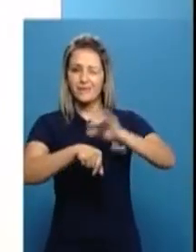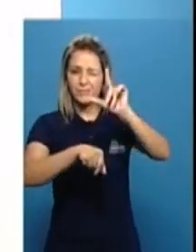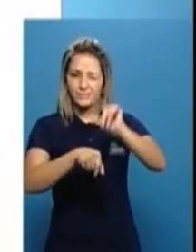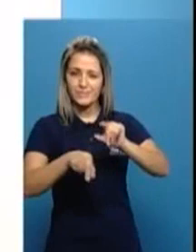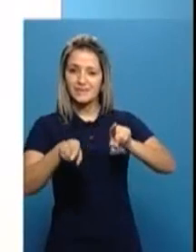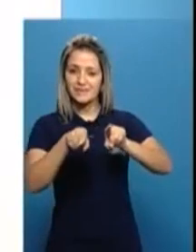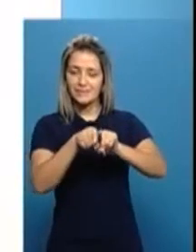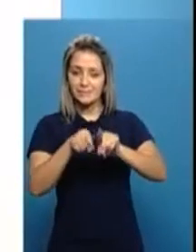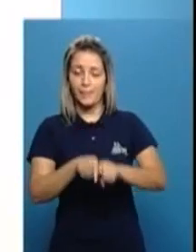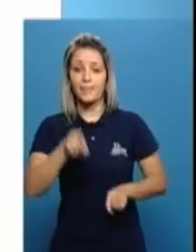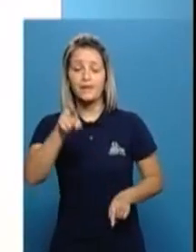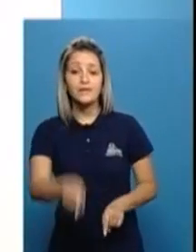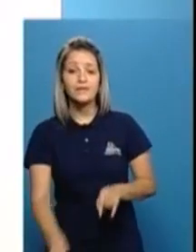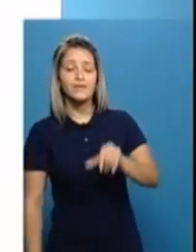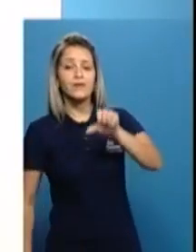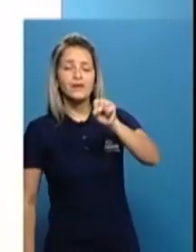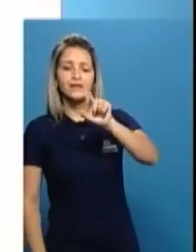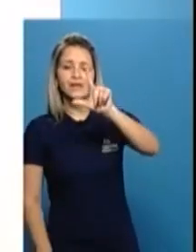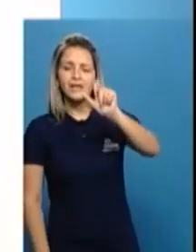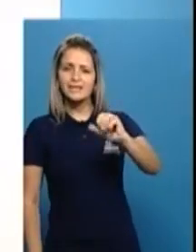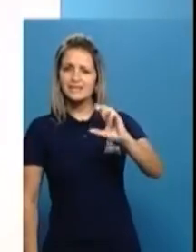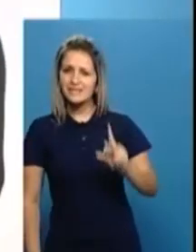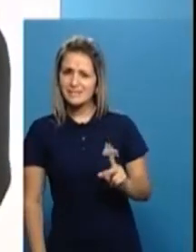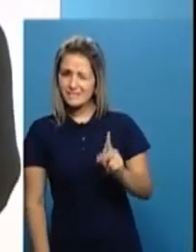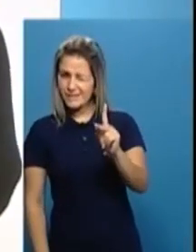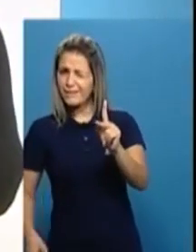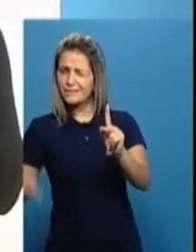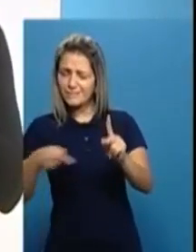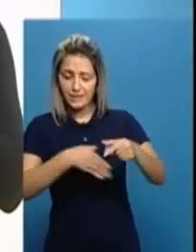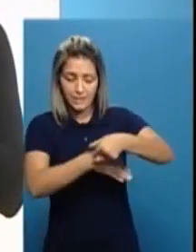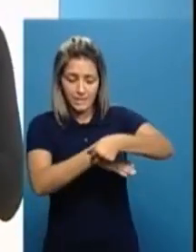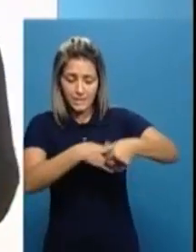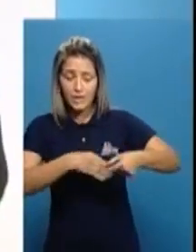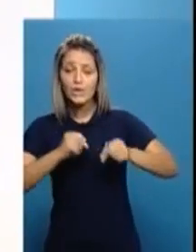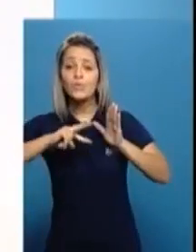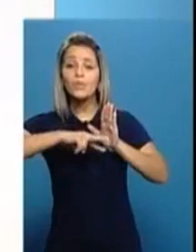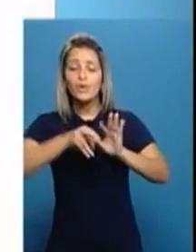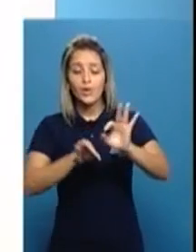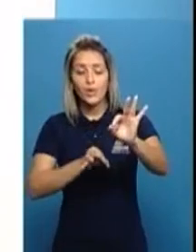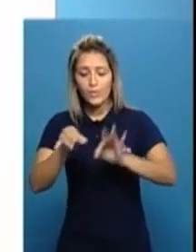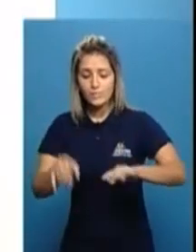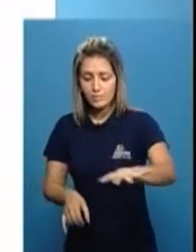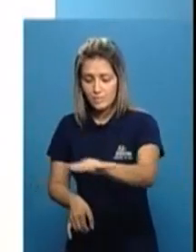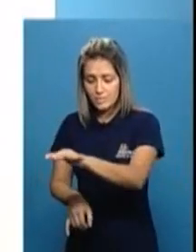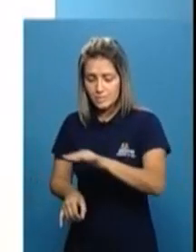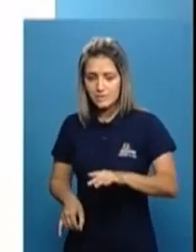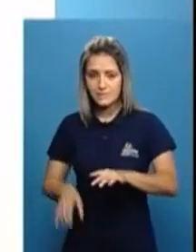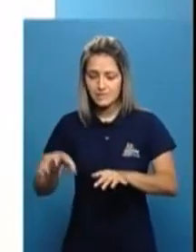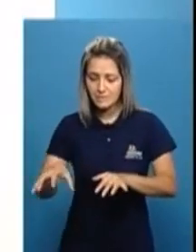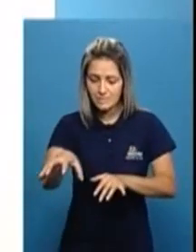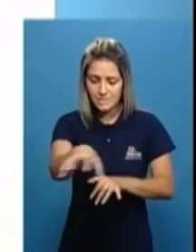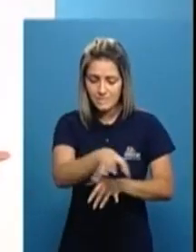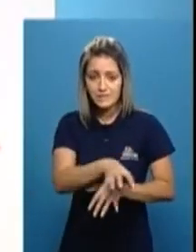Para o Slack, um autor já citado aqui por nós, planejar um arranjo físico significa organizar a organização